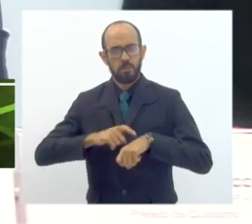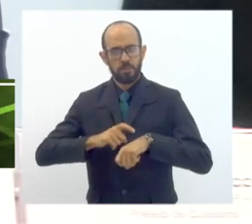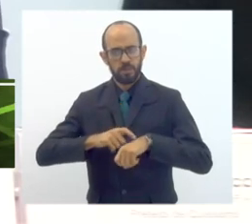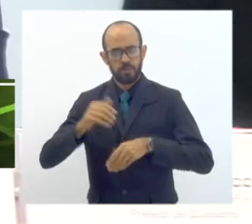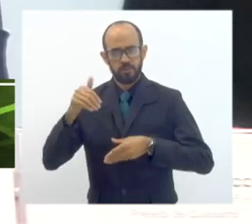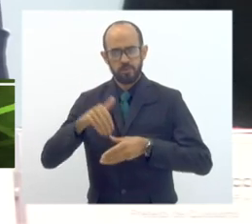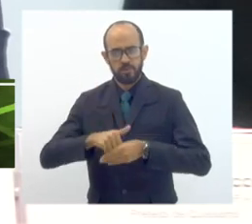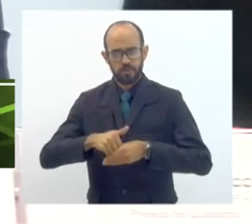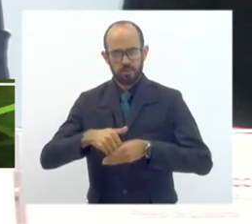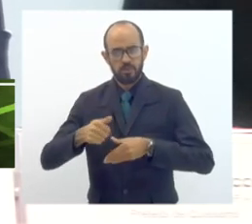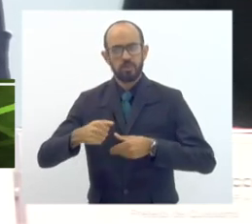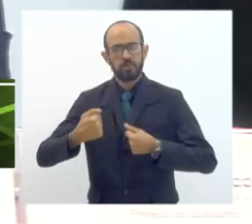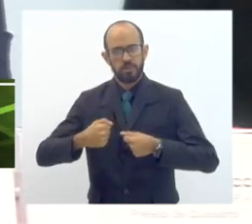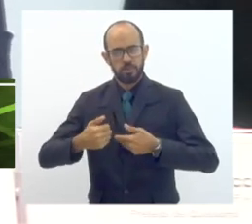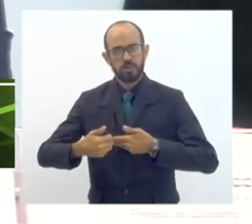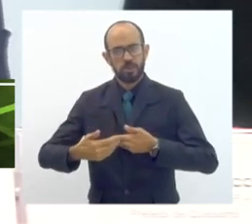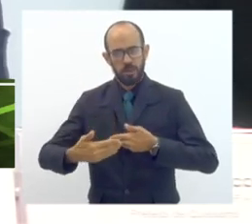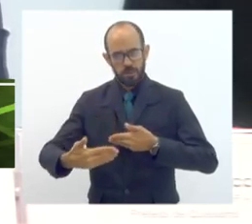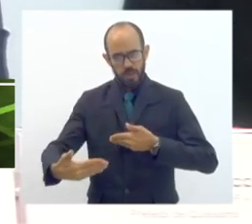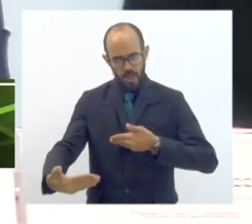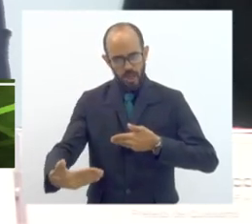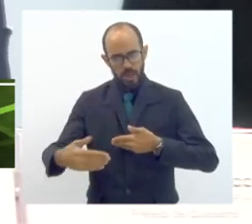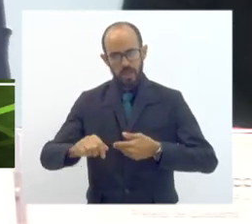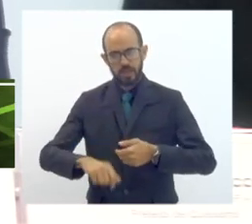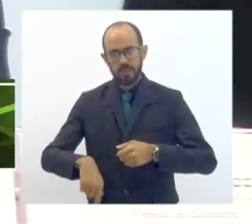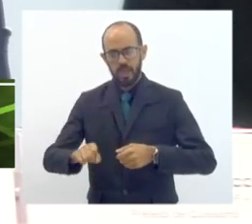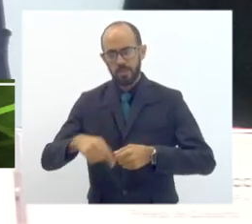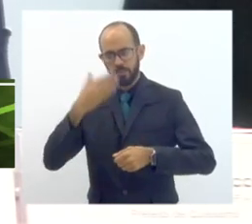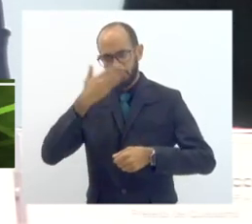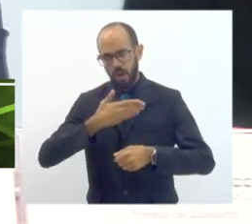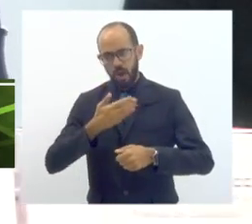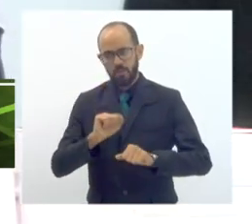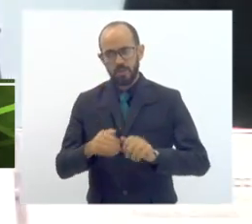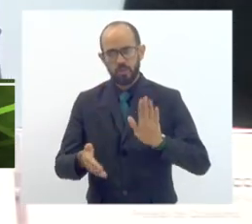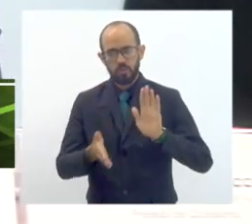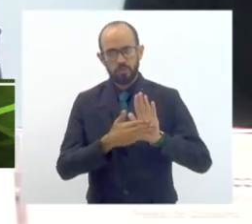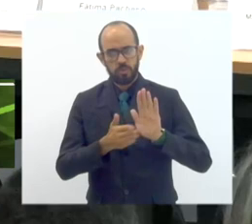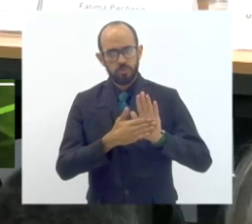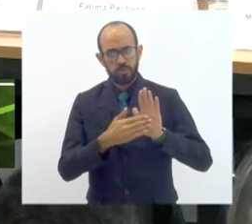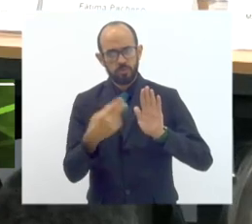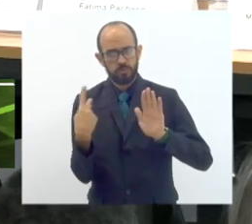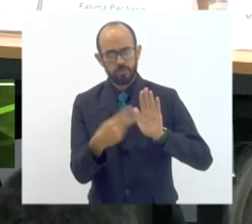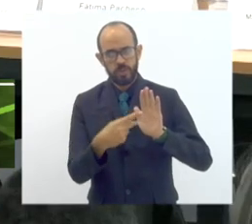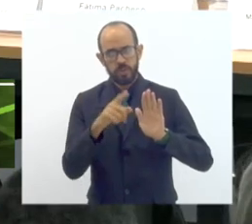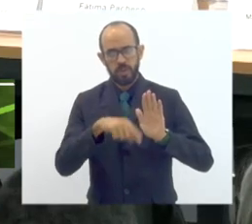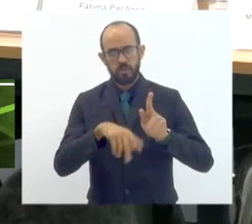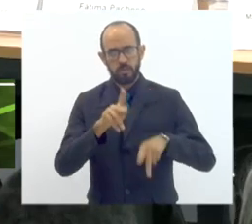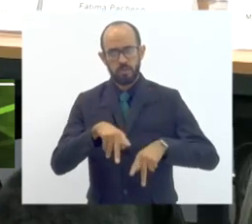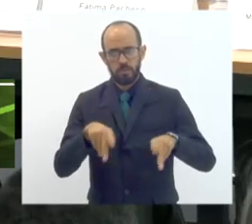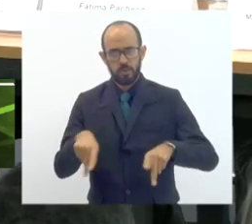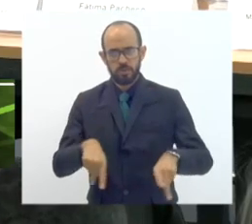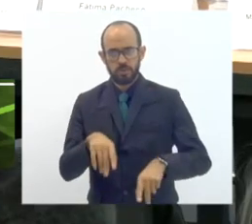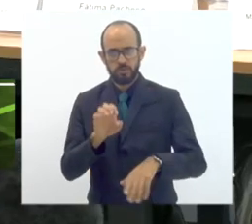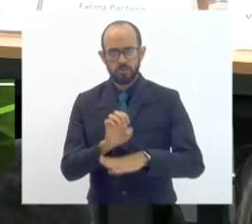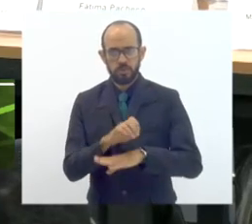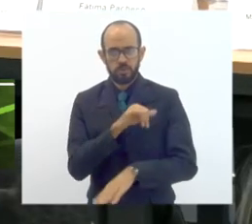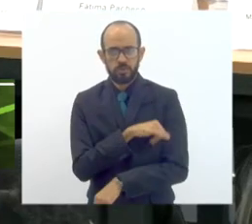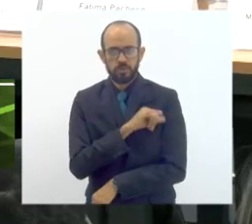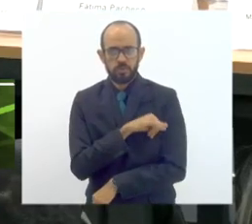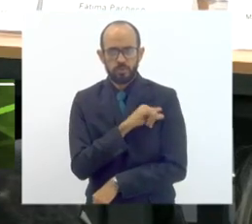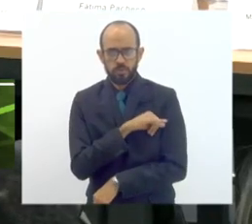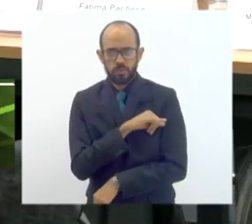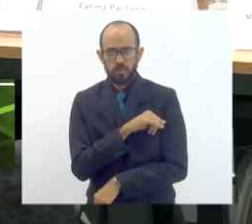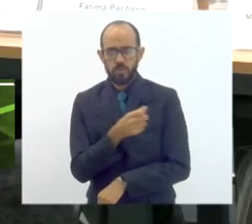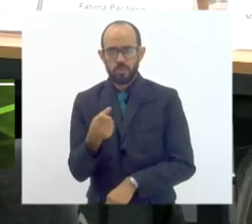eleitoral. E a maior prova é que o primeiro compromisso do deputado Jair Bittencourt é com a população do estado do Rio de Janeiro. E quando, numa